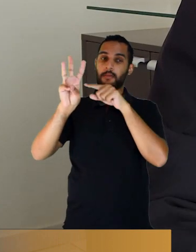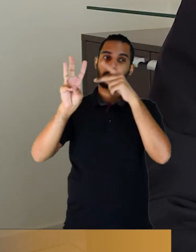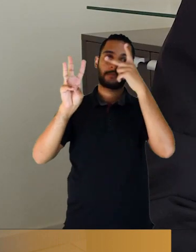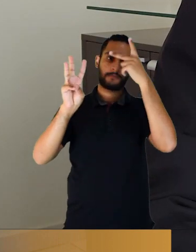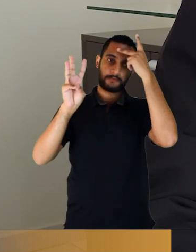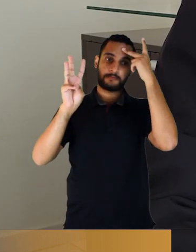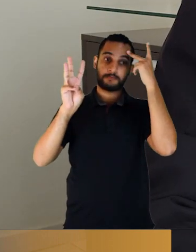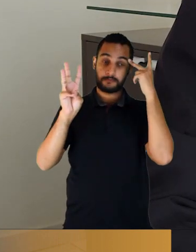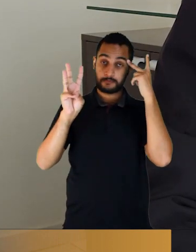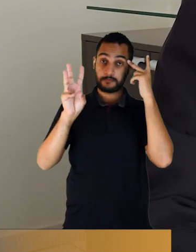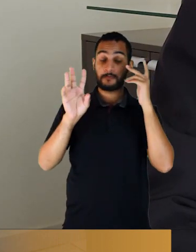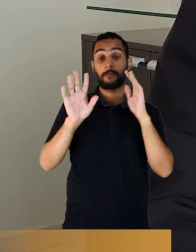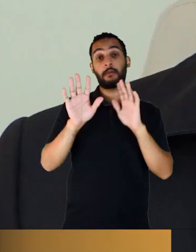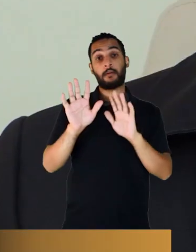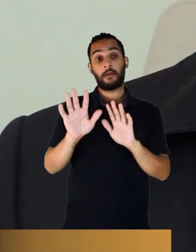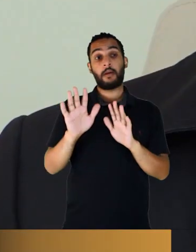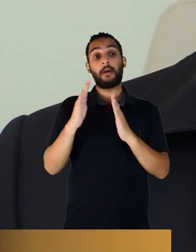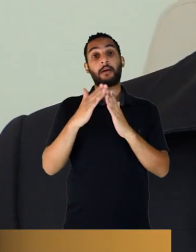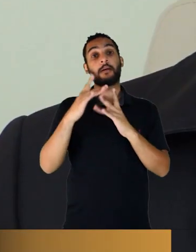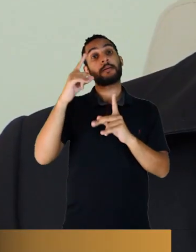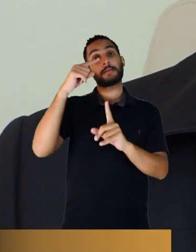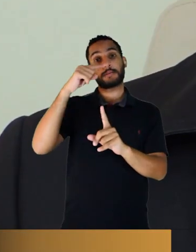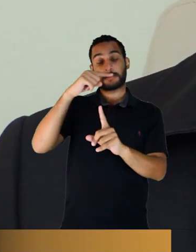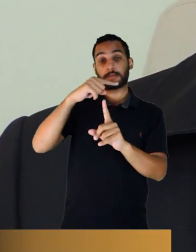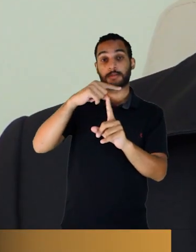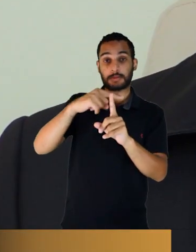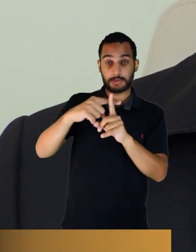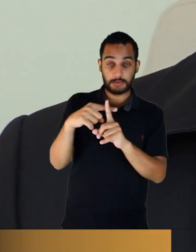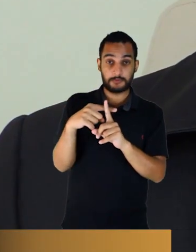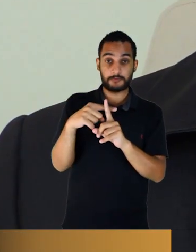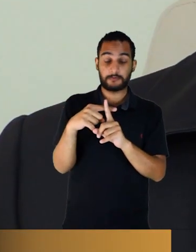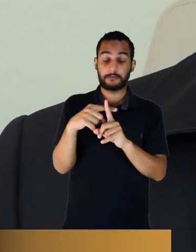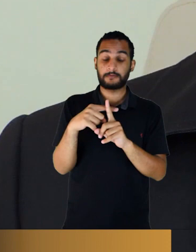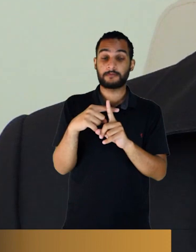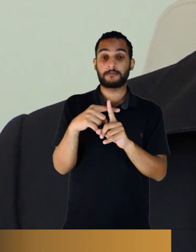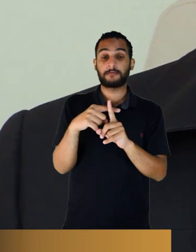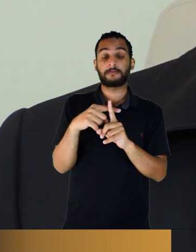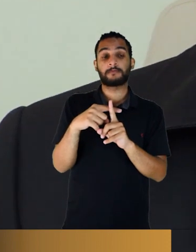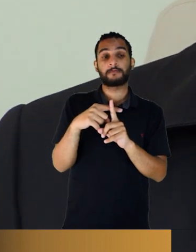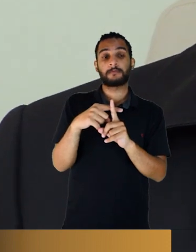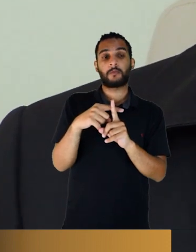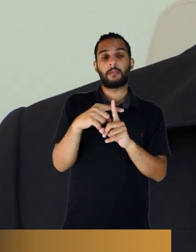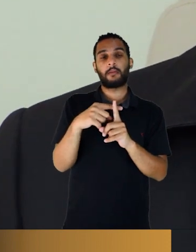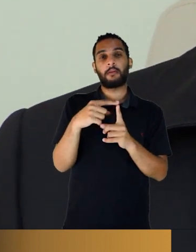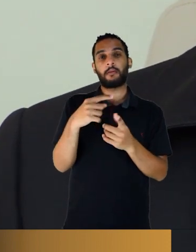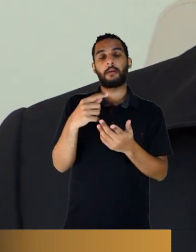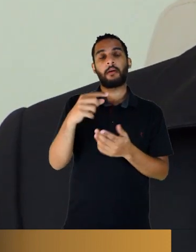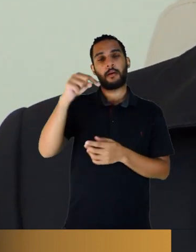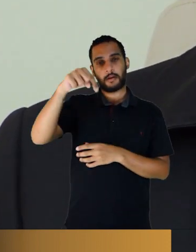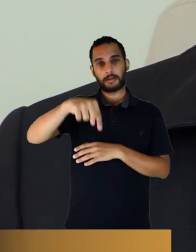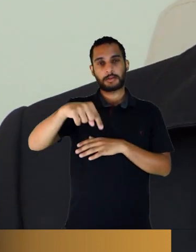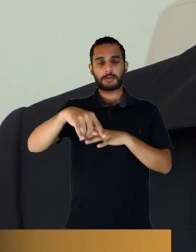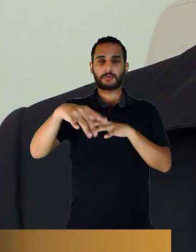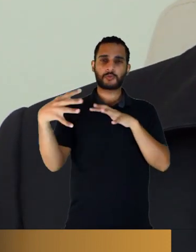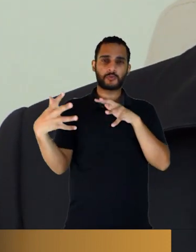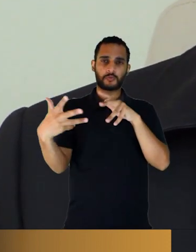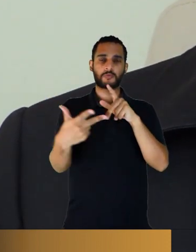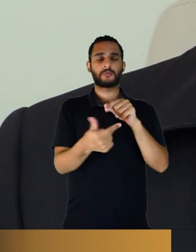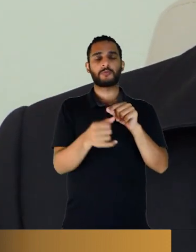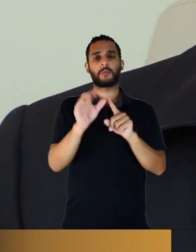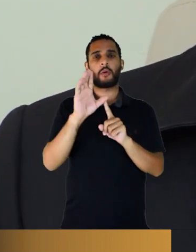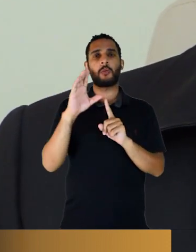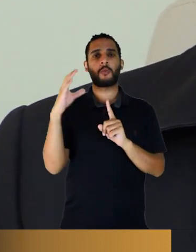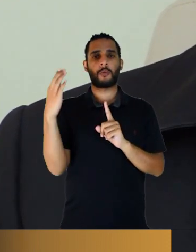de Deus uno e trino. Agora, a Igreja é isso. A